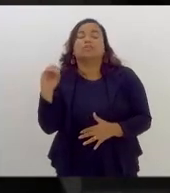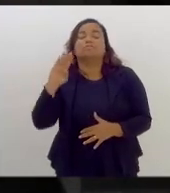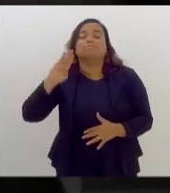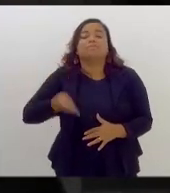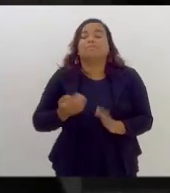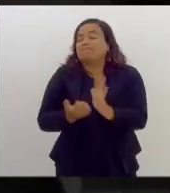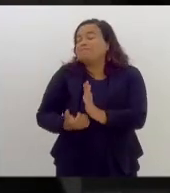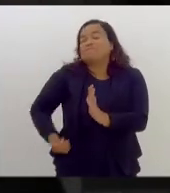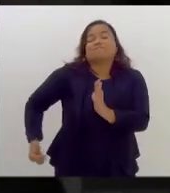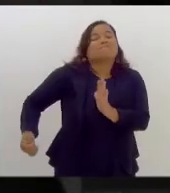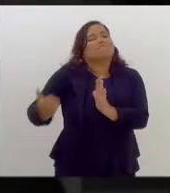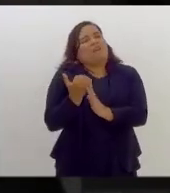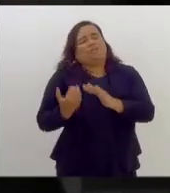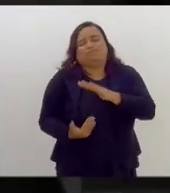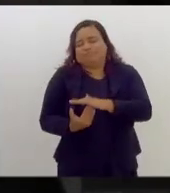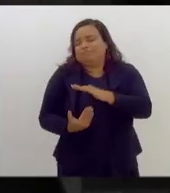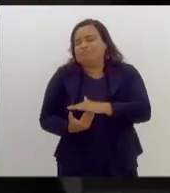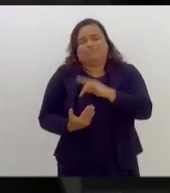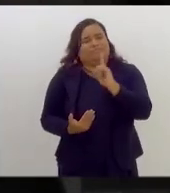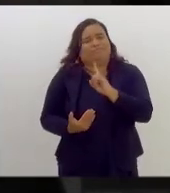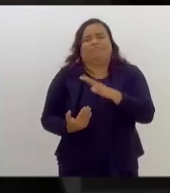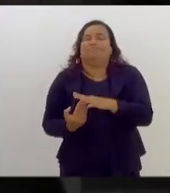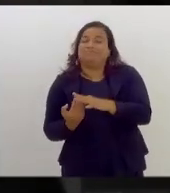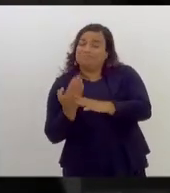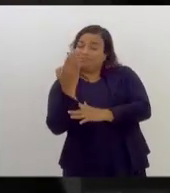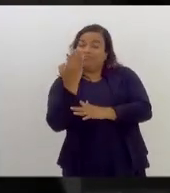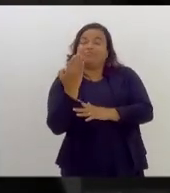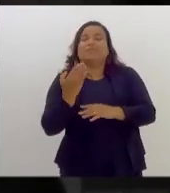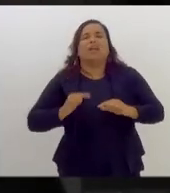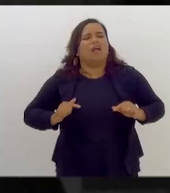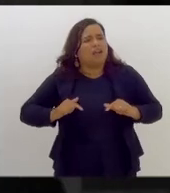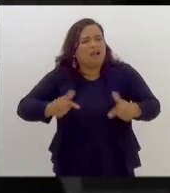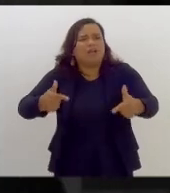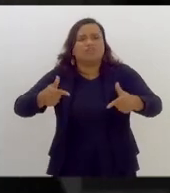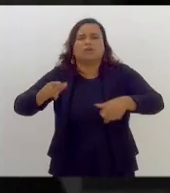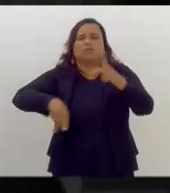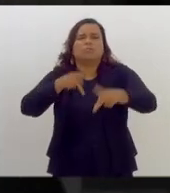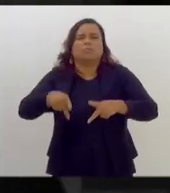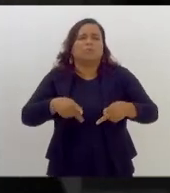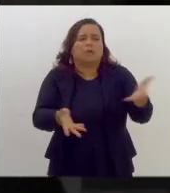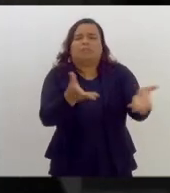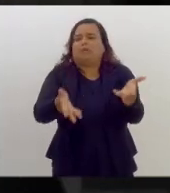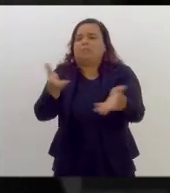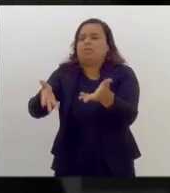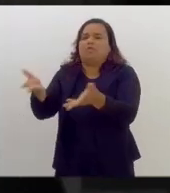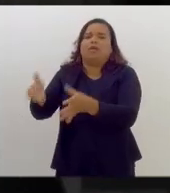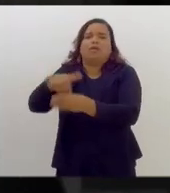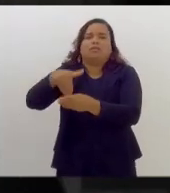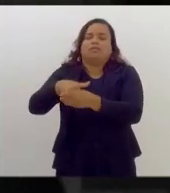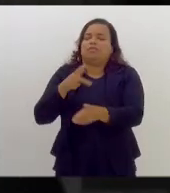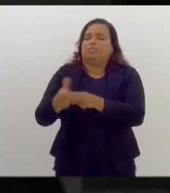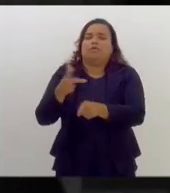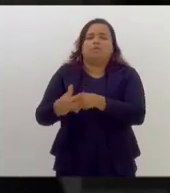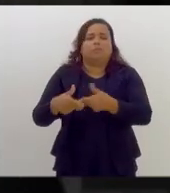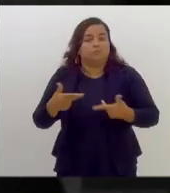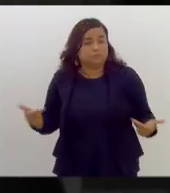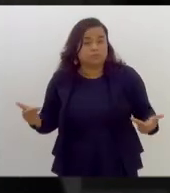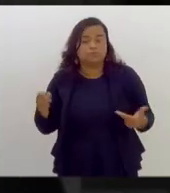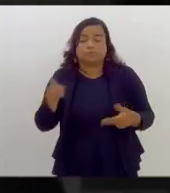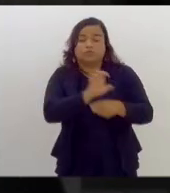para medidas populistas, eleitoreiras, sem nenhum compromisso com o equilíbrio fiscal dos estados e dos municípios,